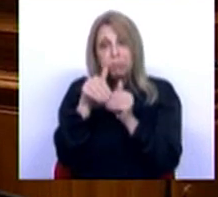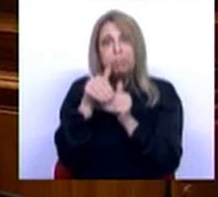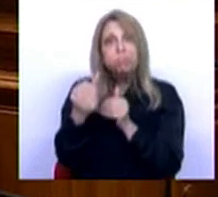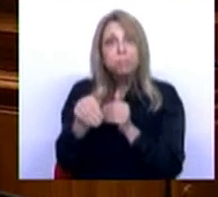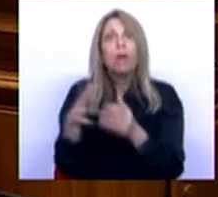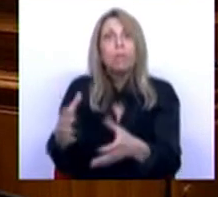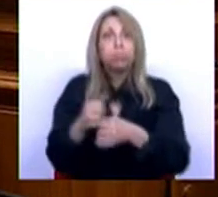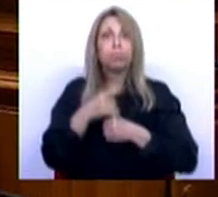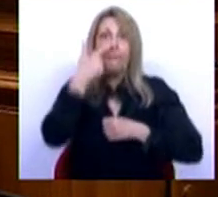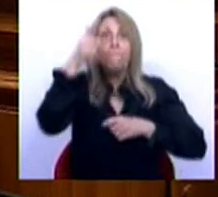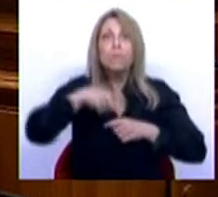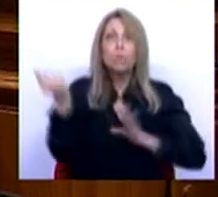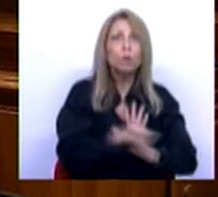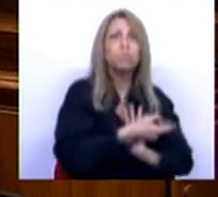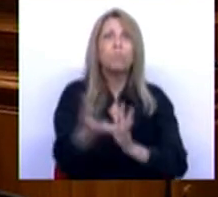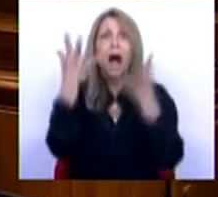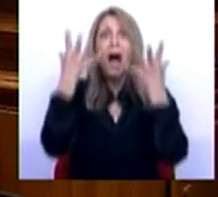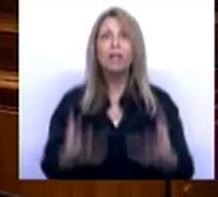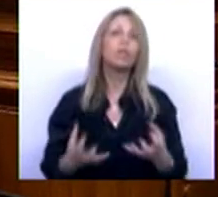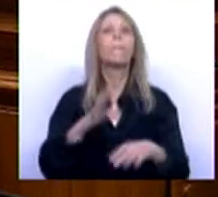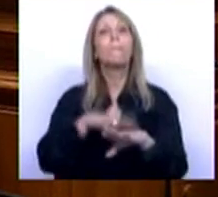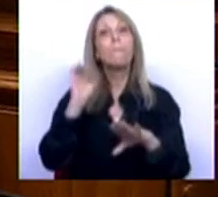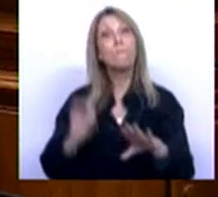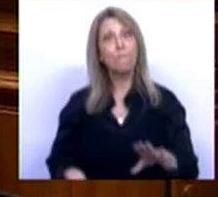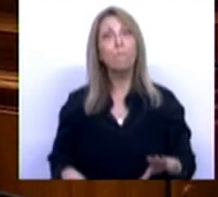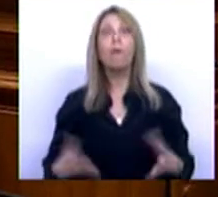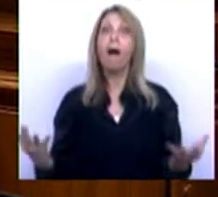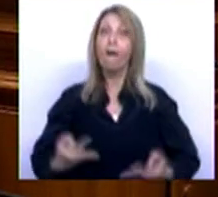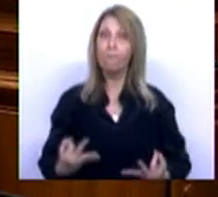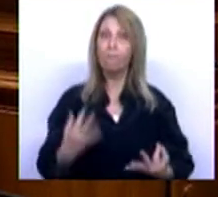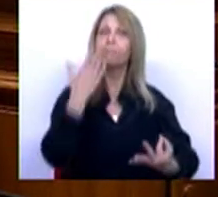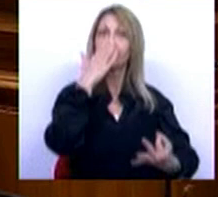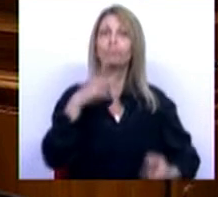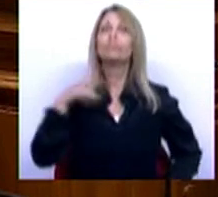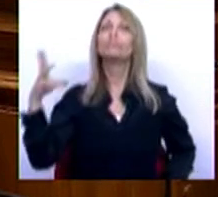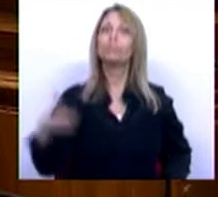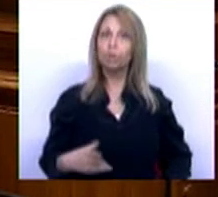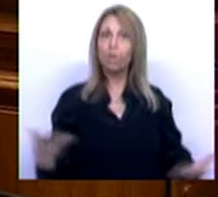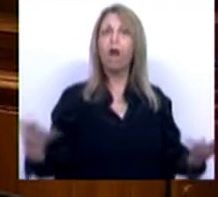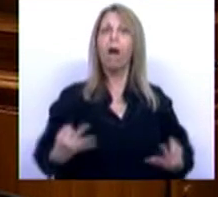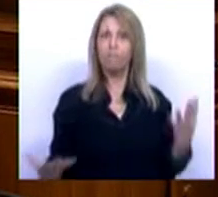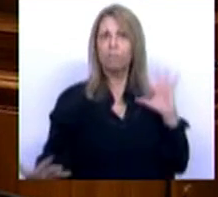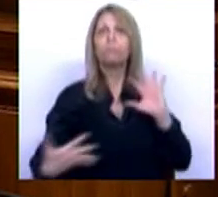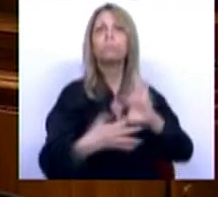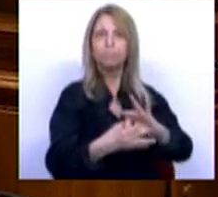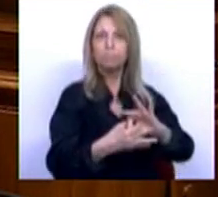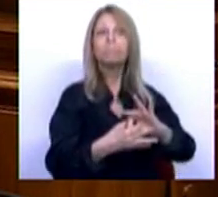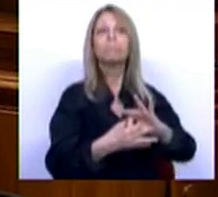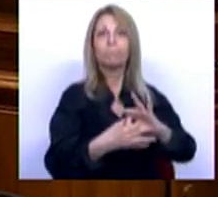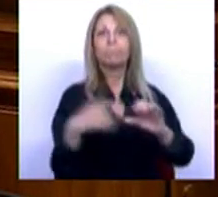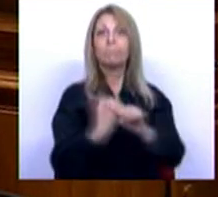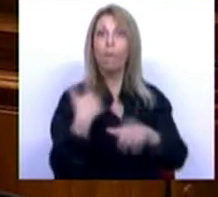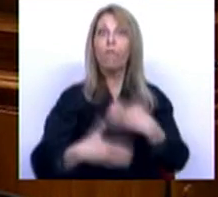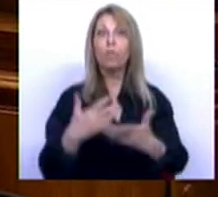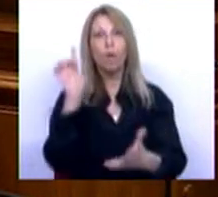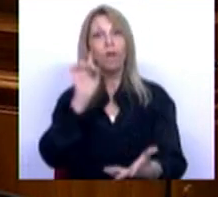E desta vez a Europa parece estar a comportar-se à altura das suas obrigações e valores. Sobretudo, não está a